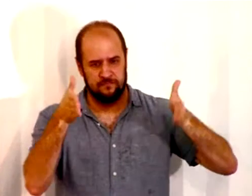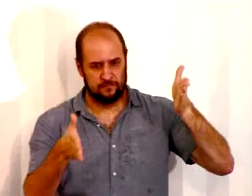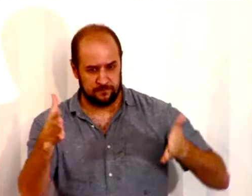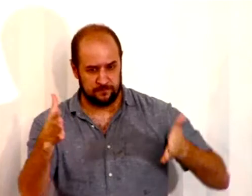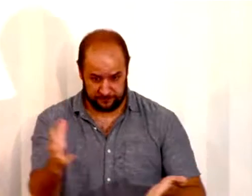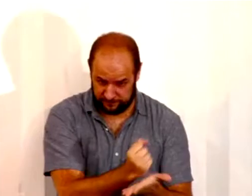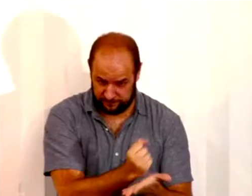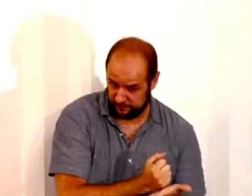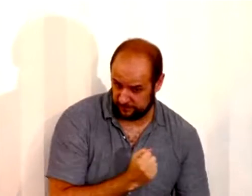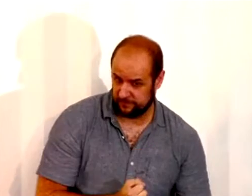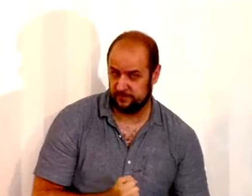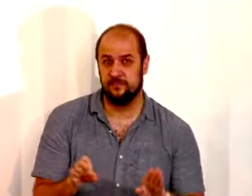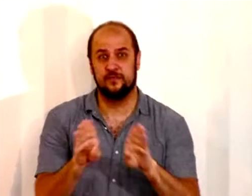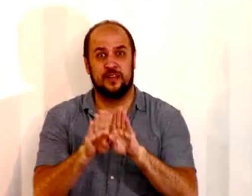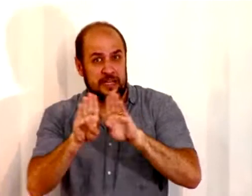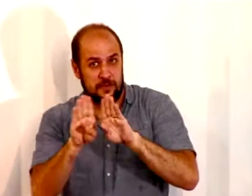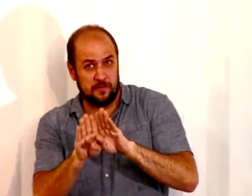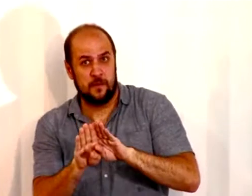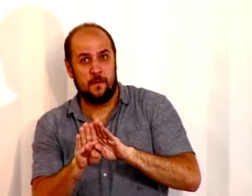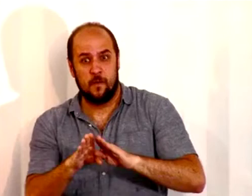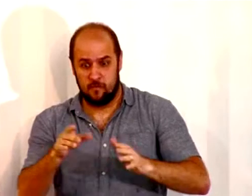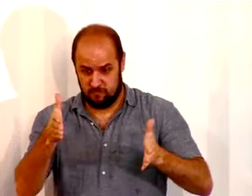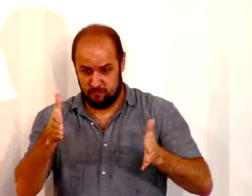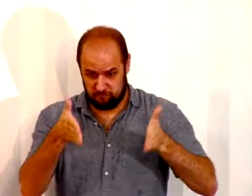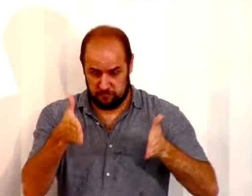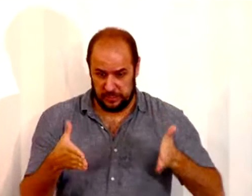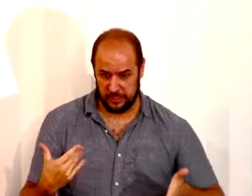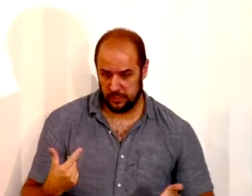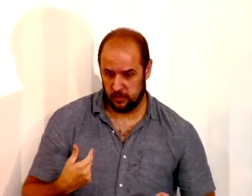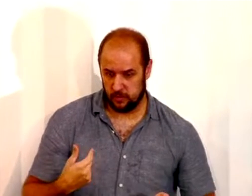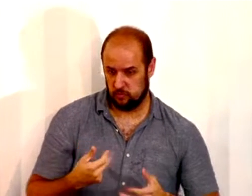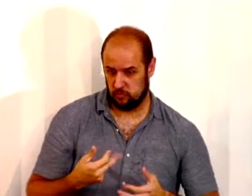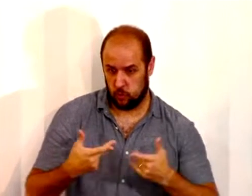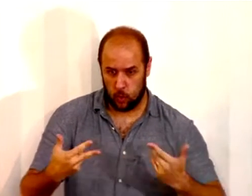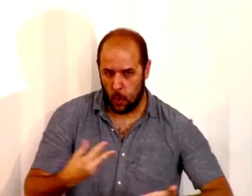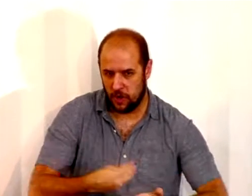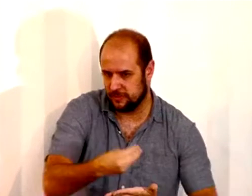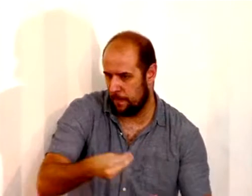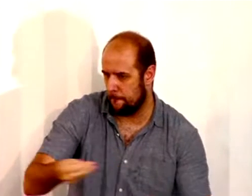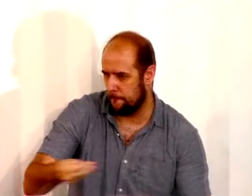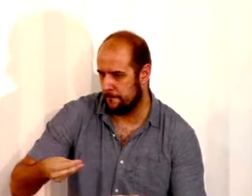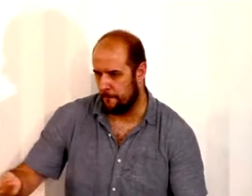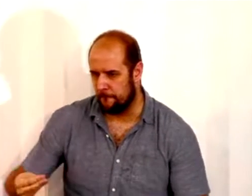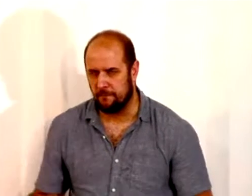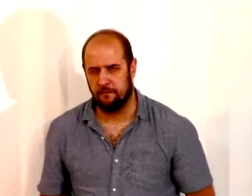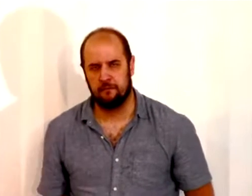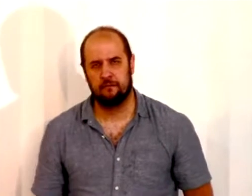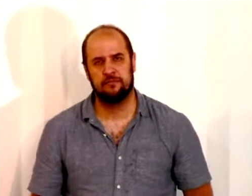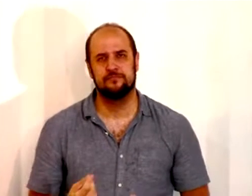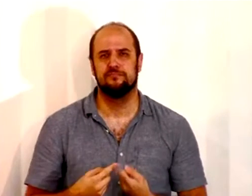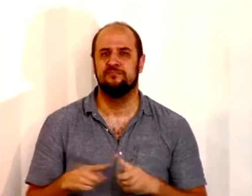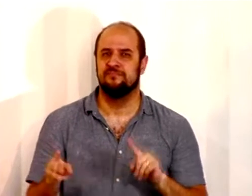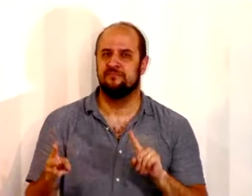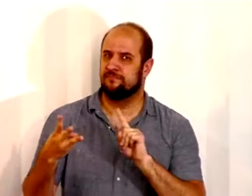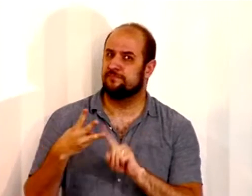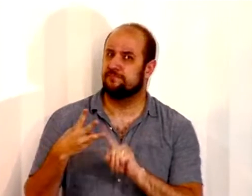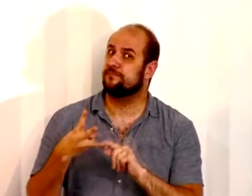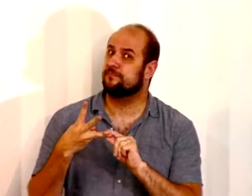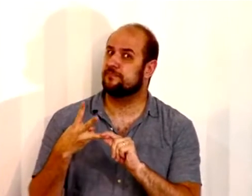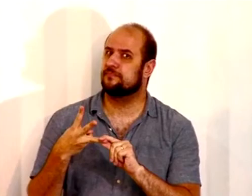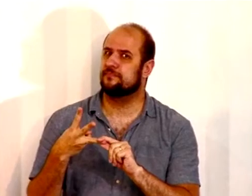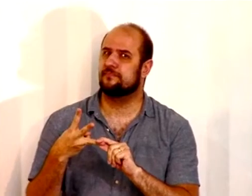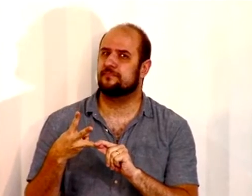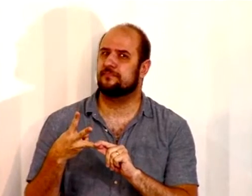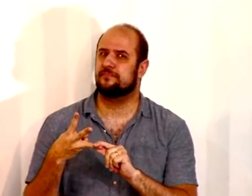ceifa e no momento de repartir os despojos. Mas tem uma terceira coisa. Ele diz também que não só